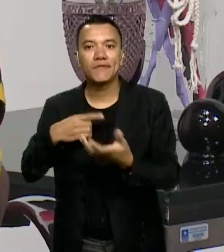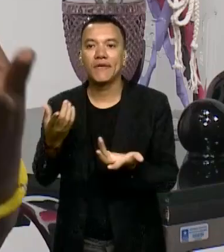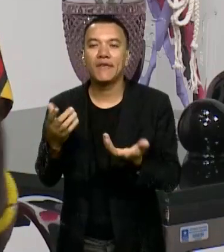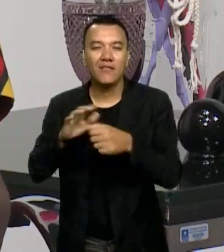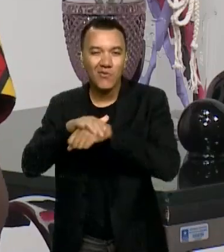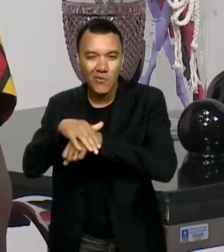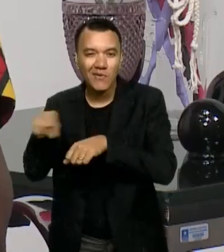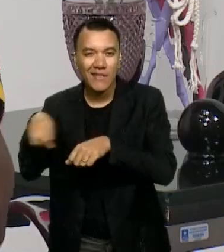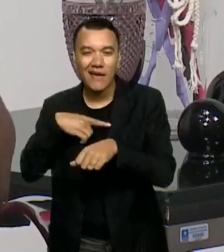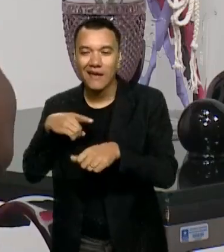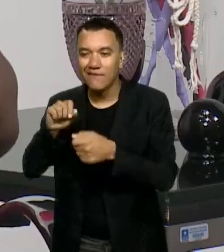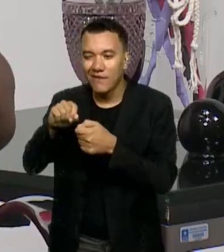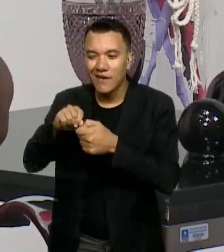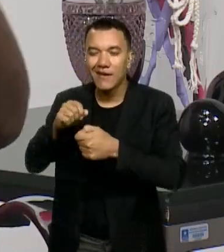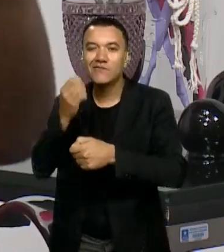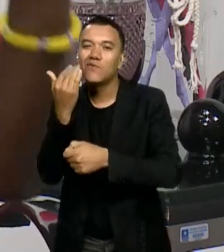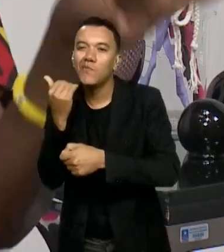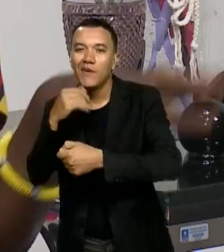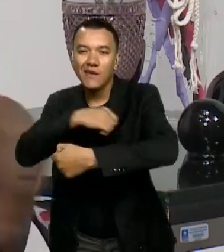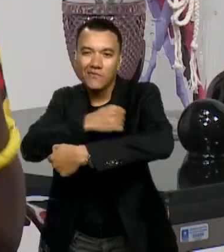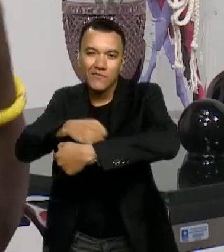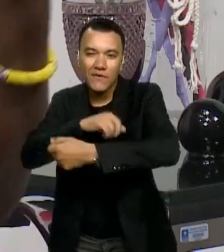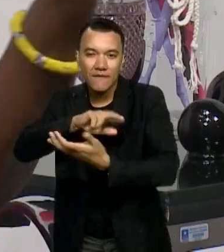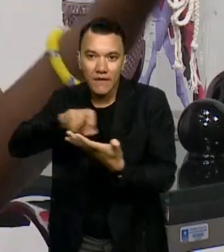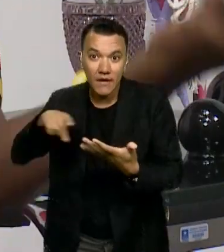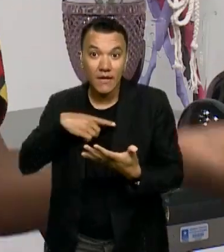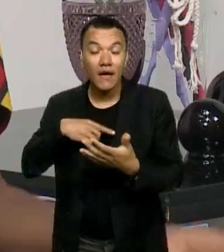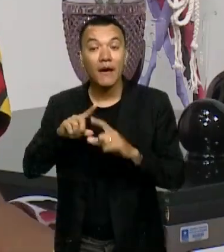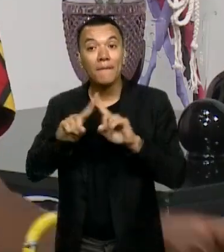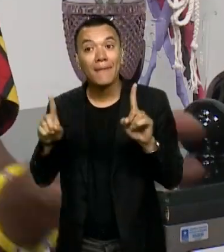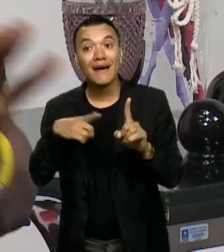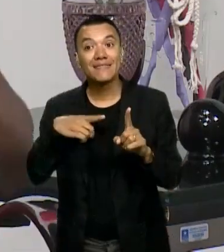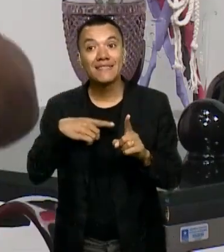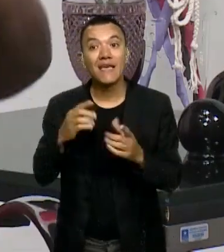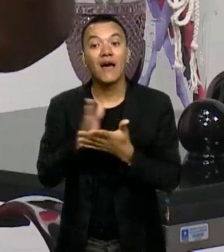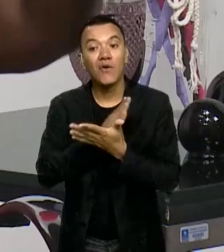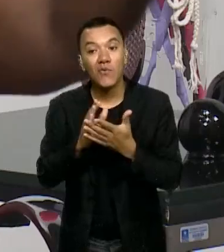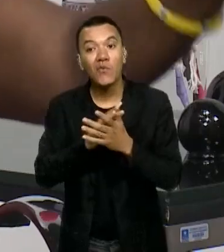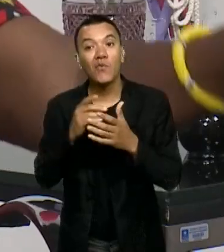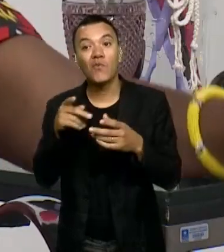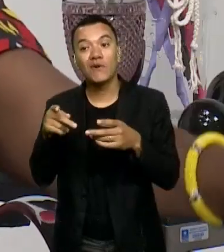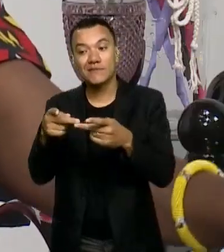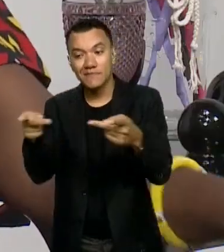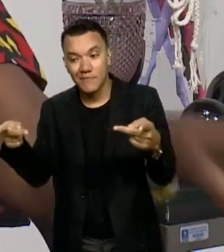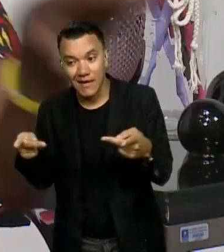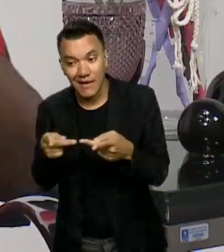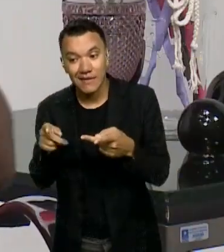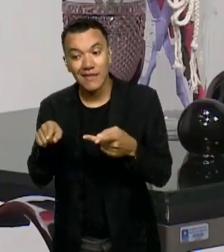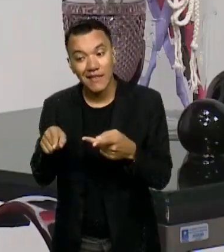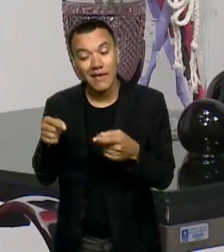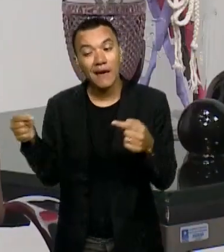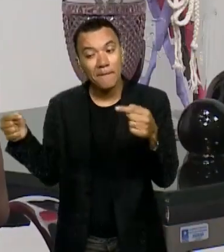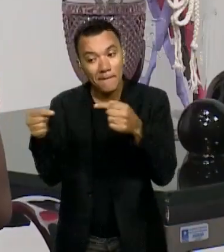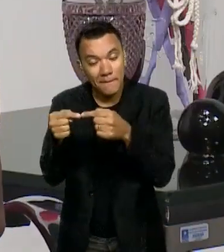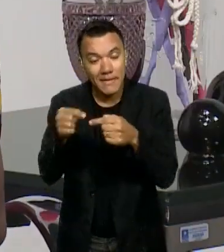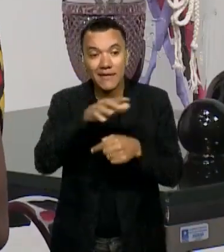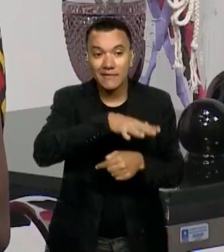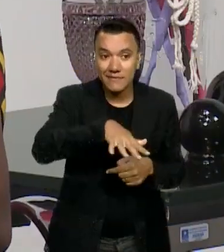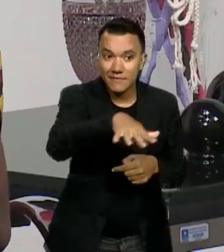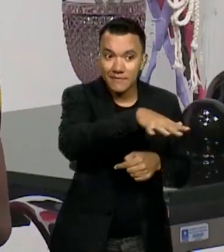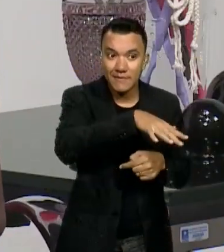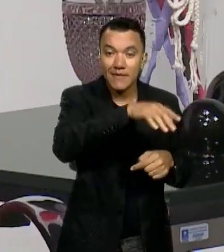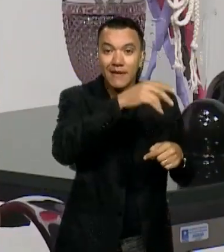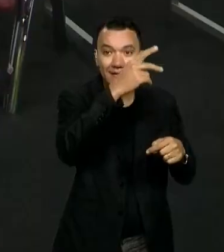que são comidas diversas, mas as comidas elas têm algumas recomendações que é específico para o espaço das comunidades